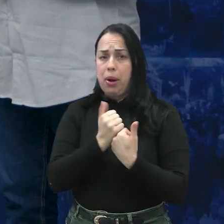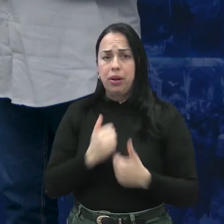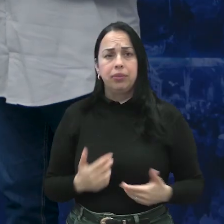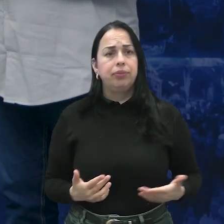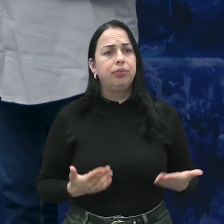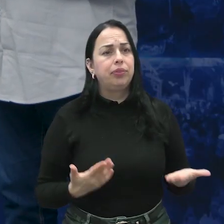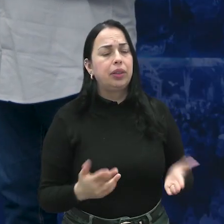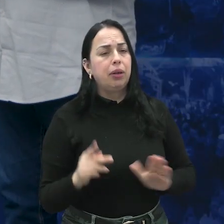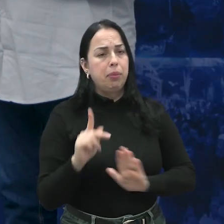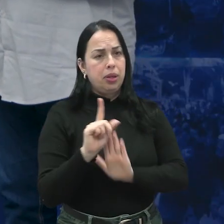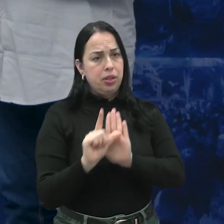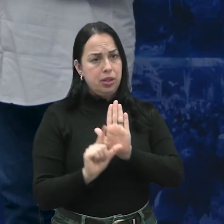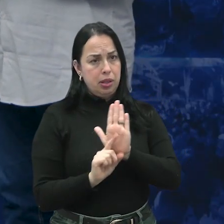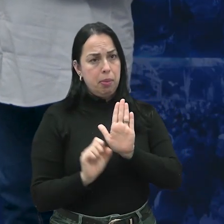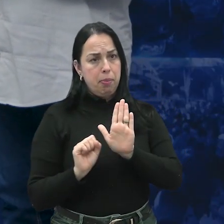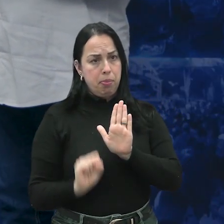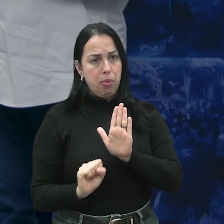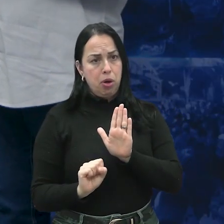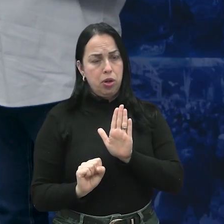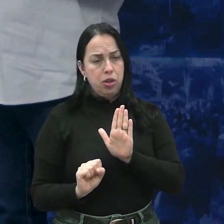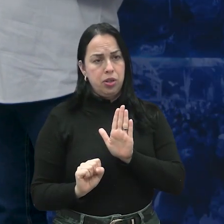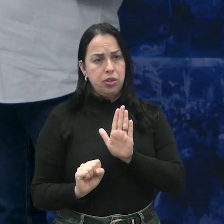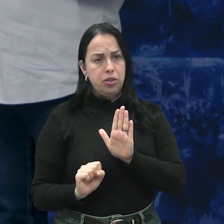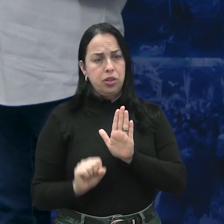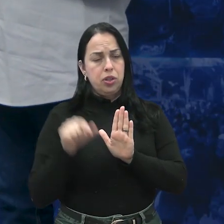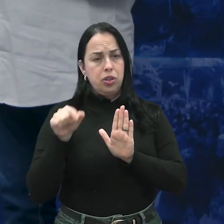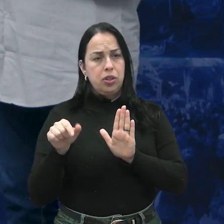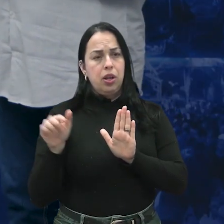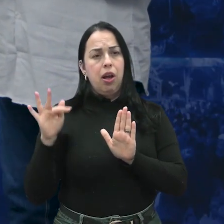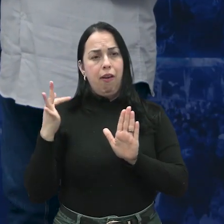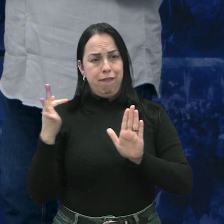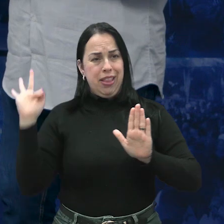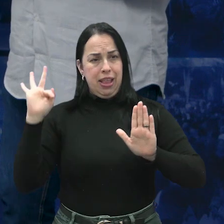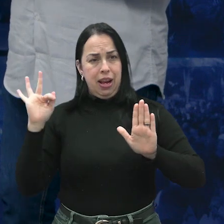Vereador, e esse projeto de lei também pode enfraquecer os órgãos federais